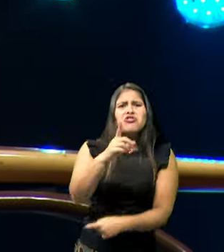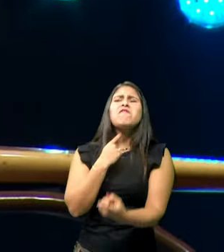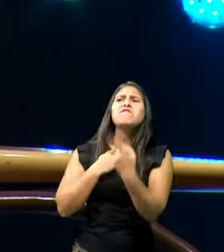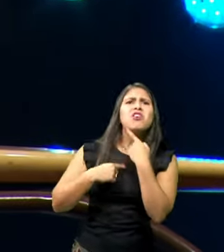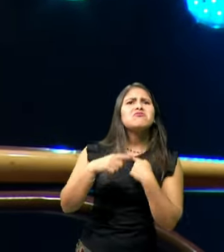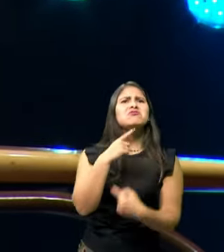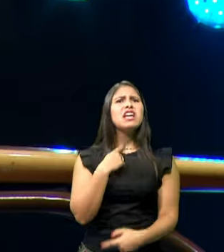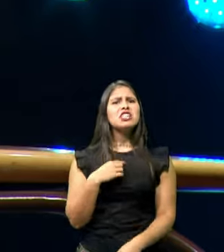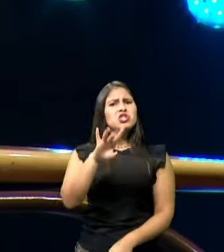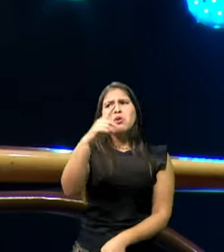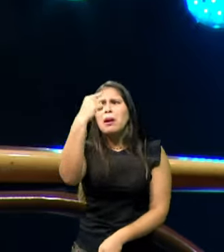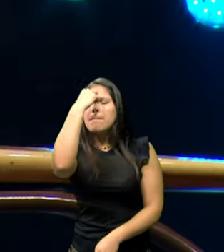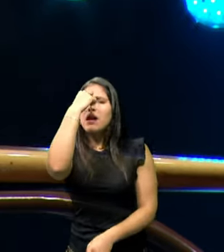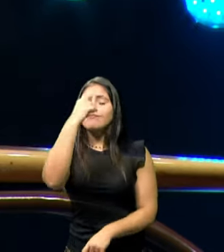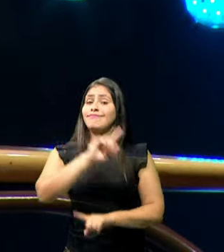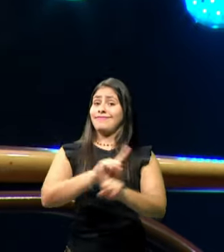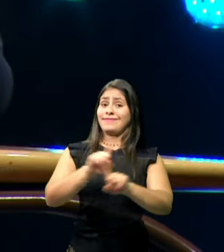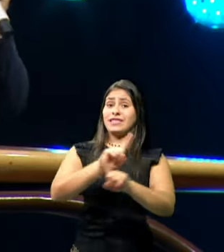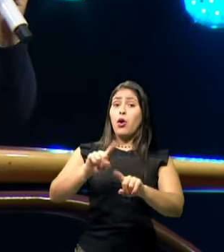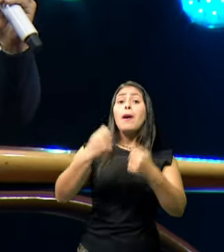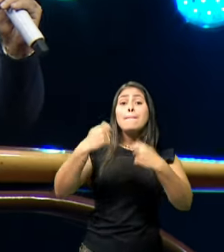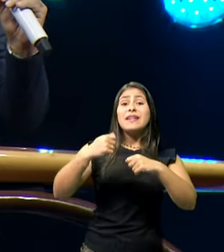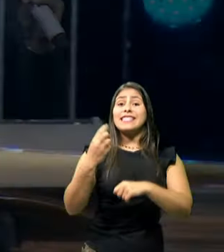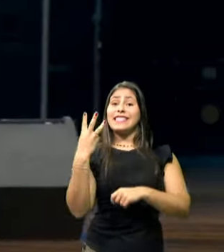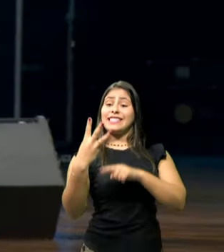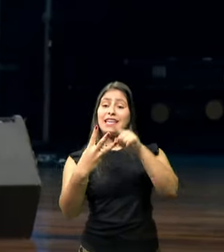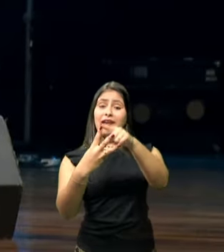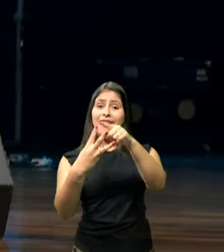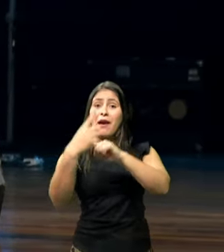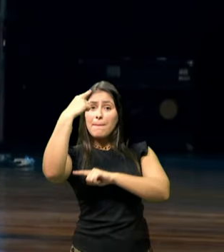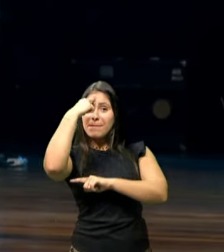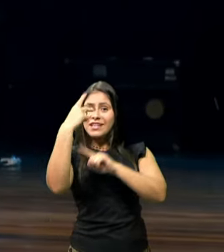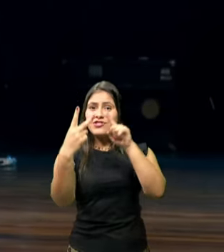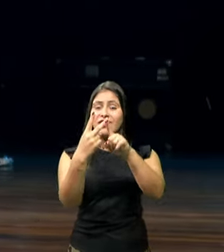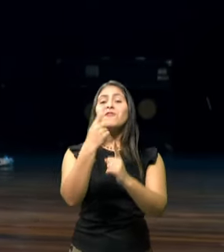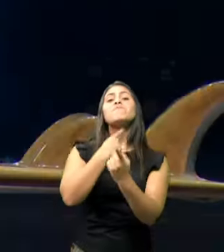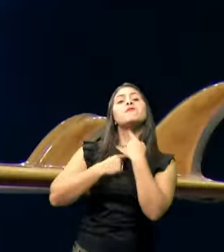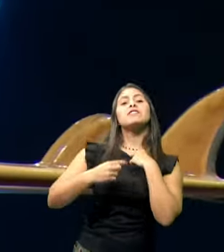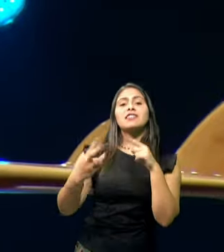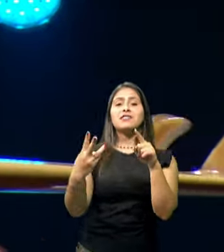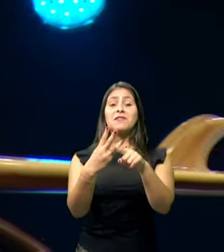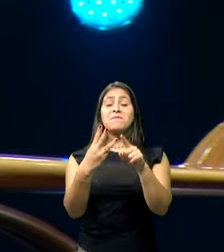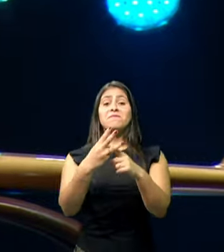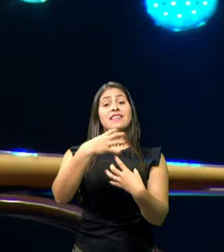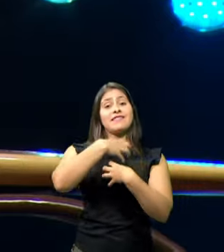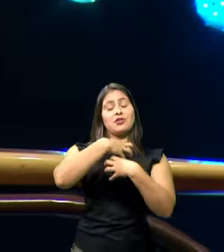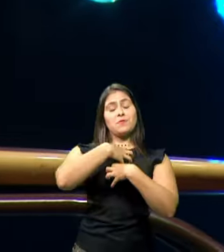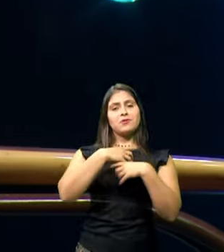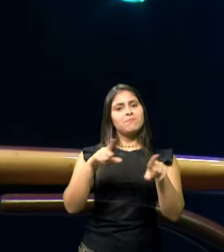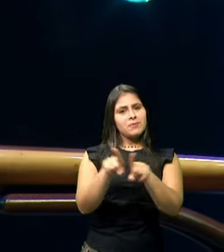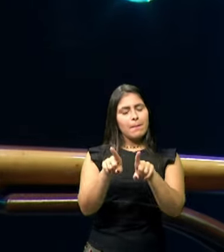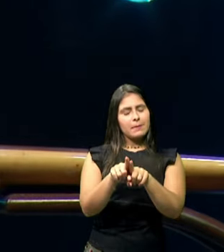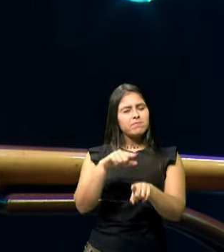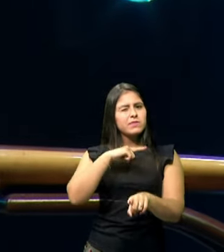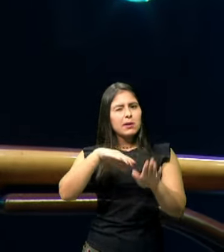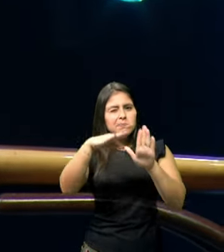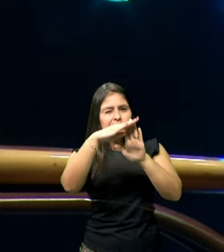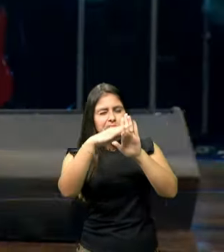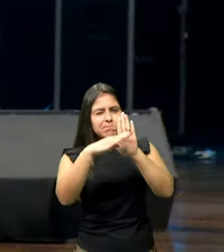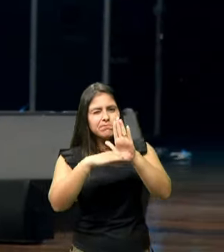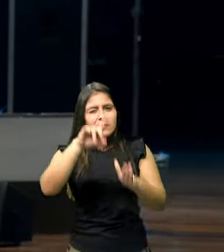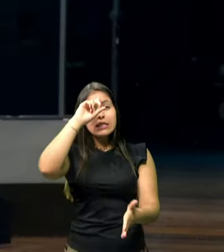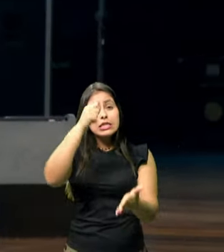vontade, só o que você pensa, mente, vontade e sentimentos. Acabou, não. Tem seus princípios. Você vai